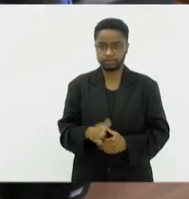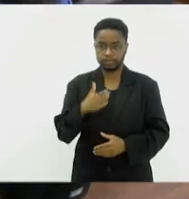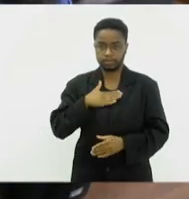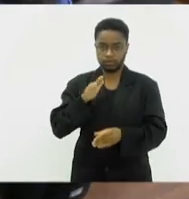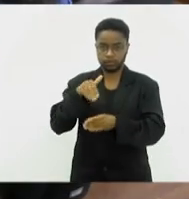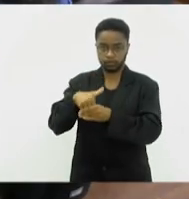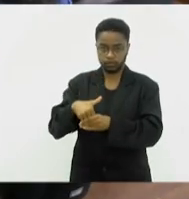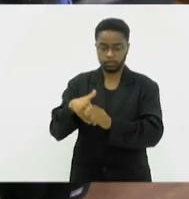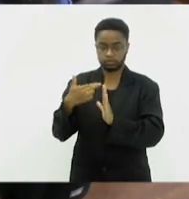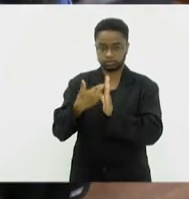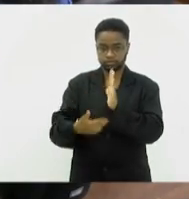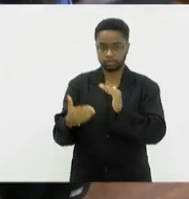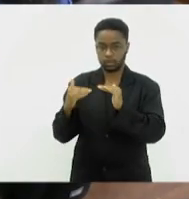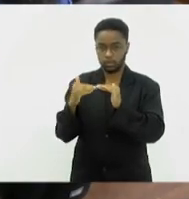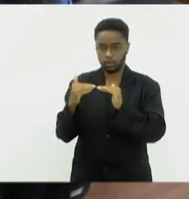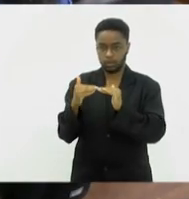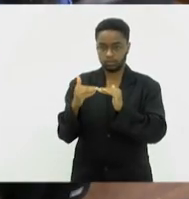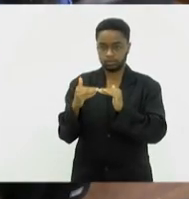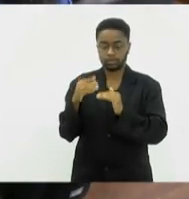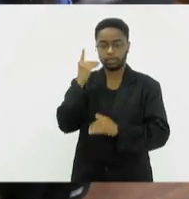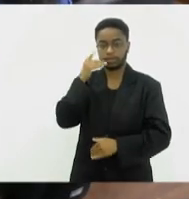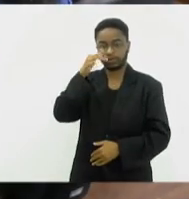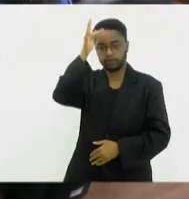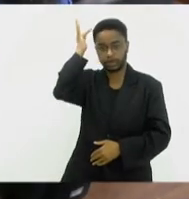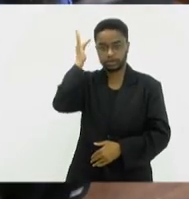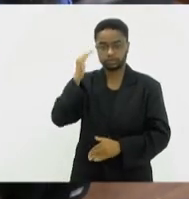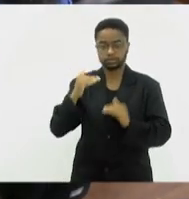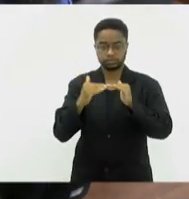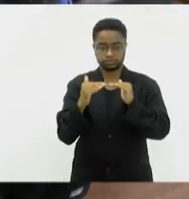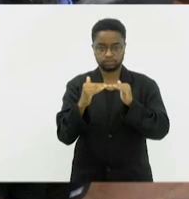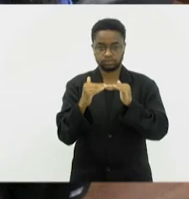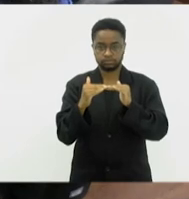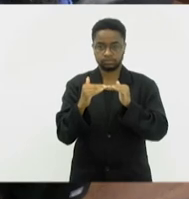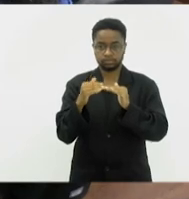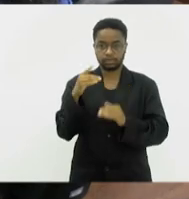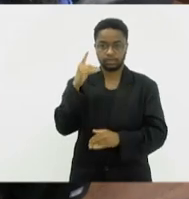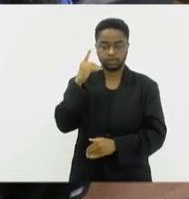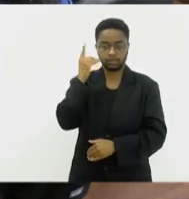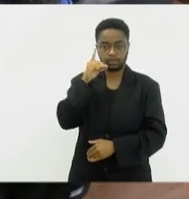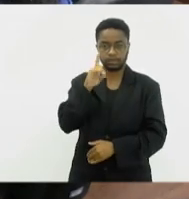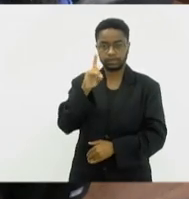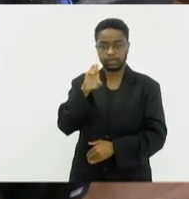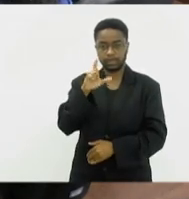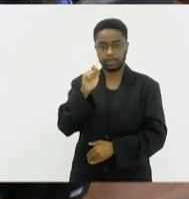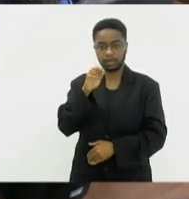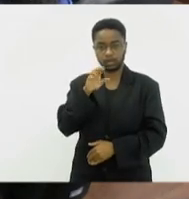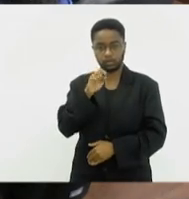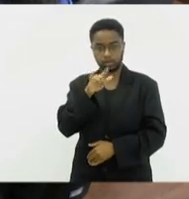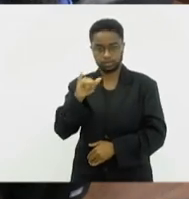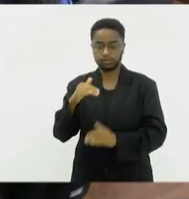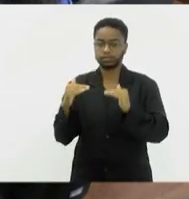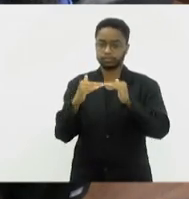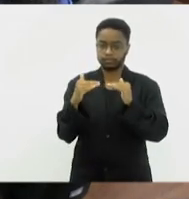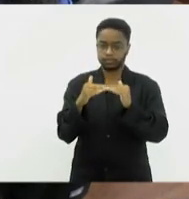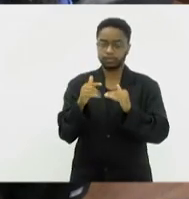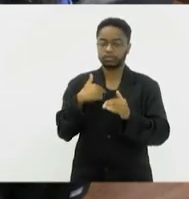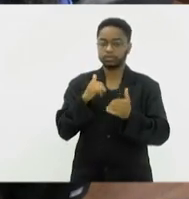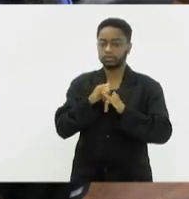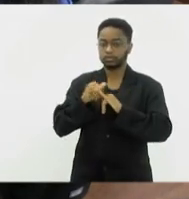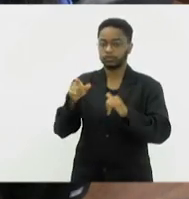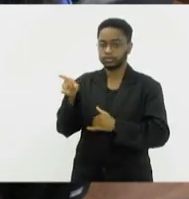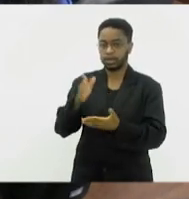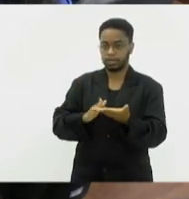voto como relator é favorável, como vota o deputado Fred Pacheco. Favorável. Deputado Delaroli. Favorável. Proclamado o resultado, o nome de Vossa Excelência